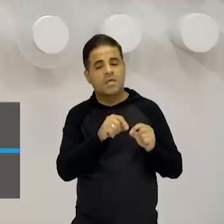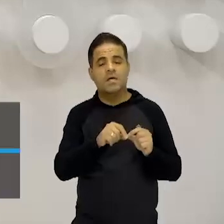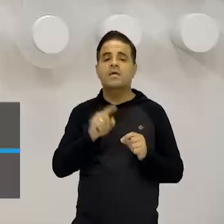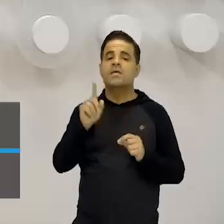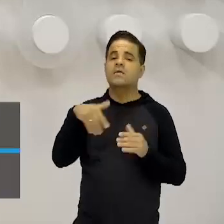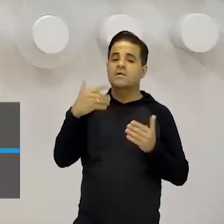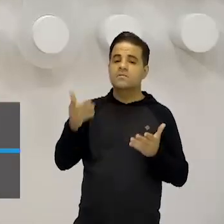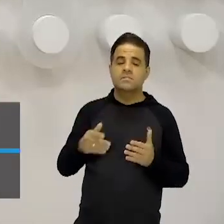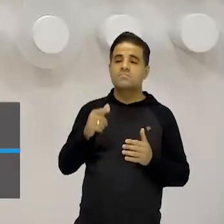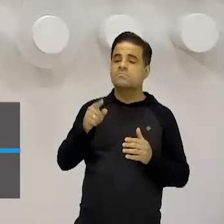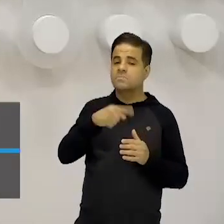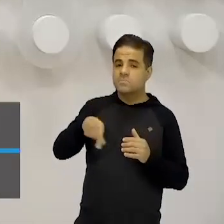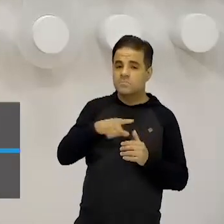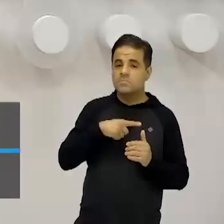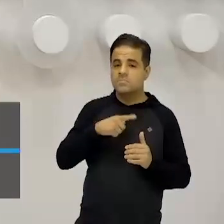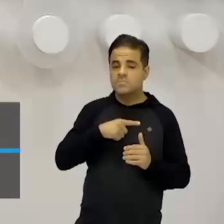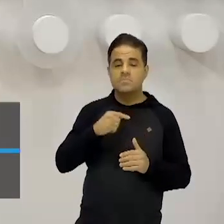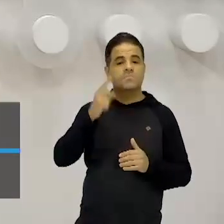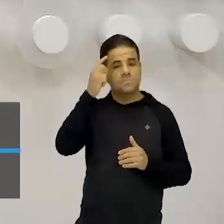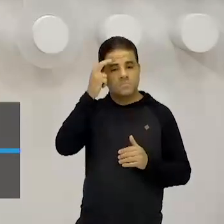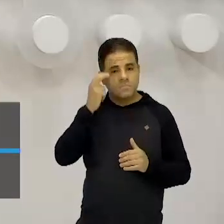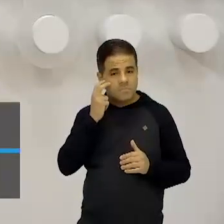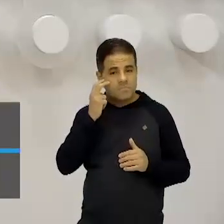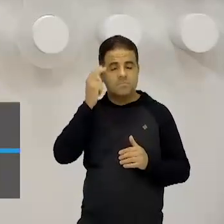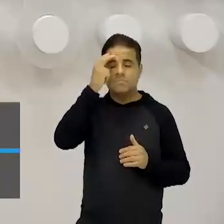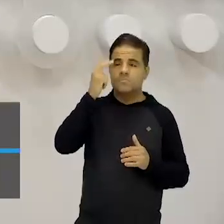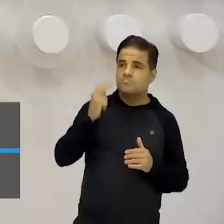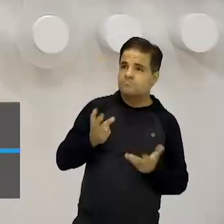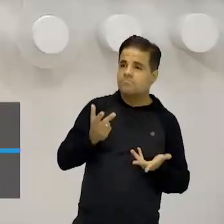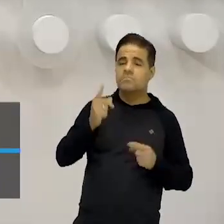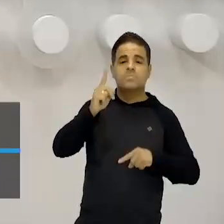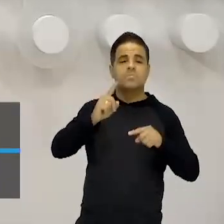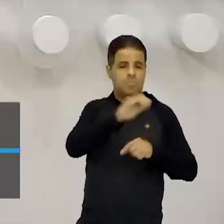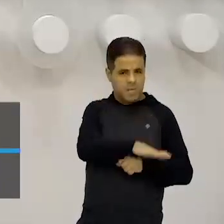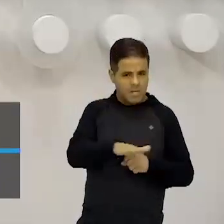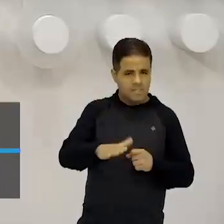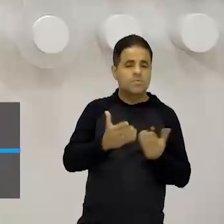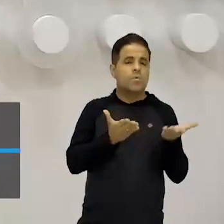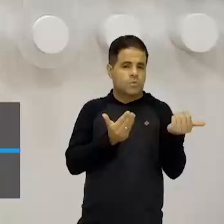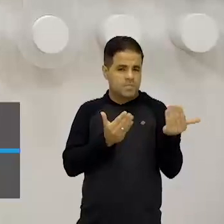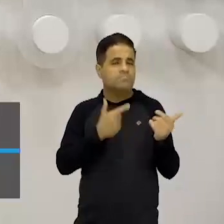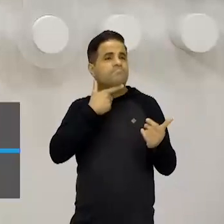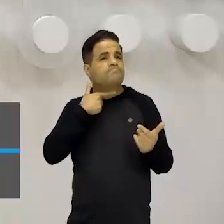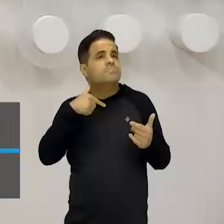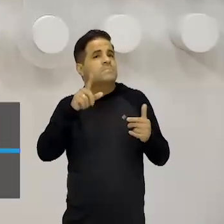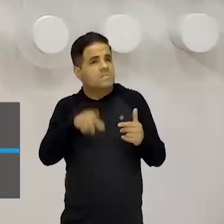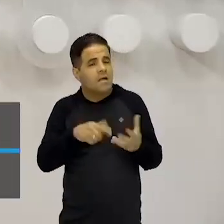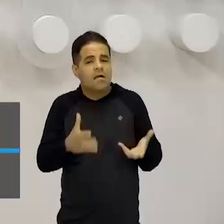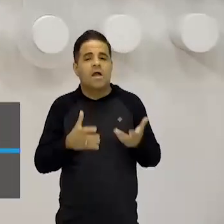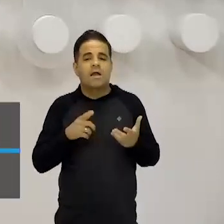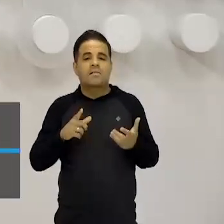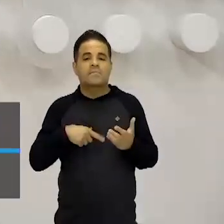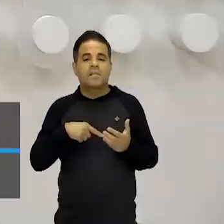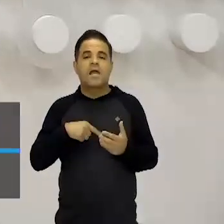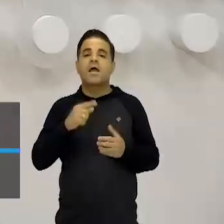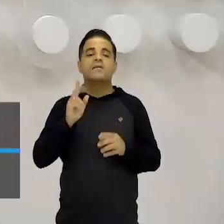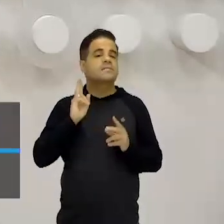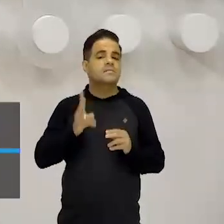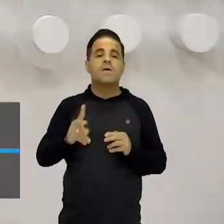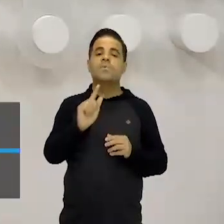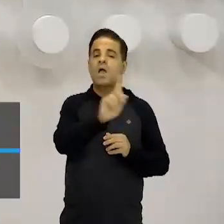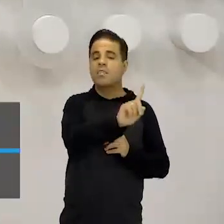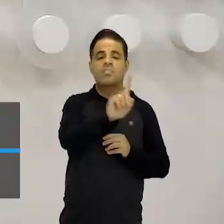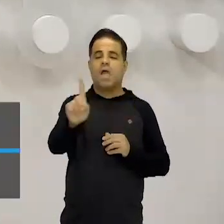E aí, o que a gente tem na nossa cultura? Que quando uma criança ou um adolescente tem um desejo, sempre tem um não na